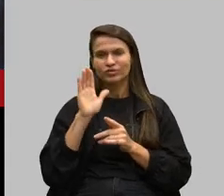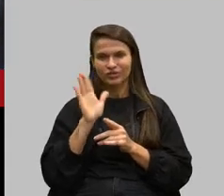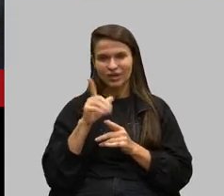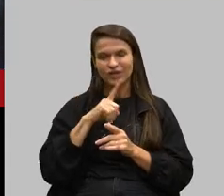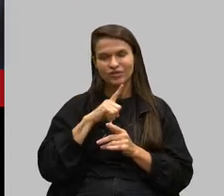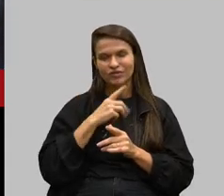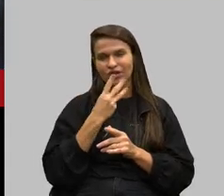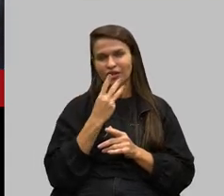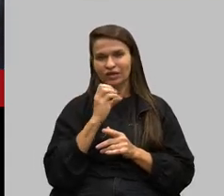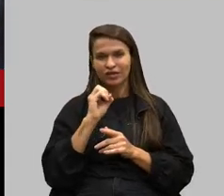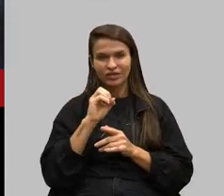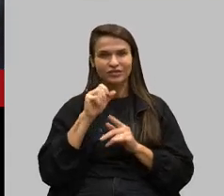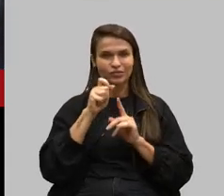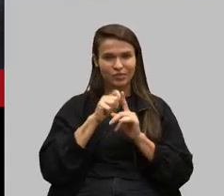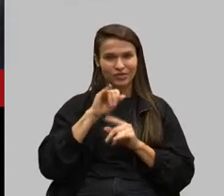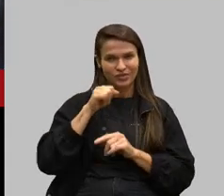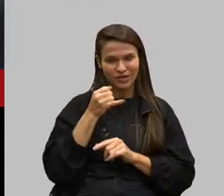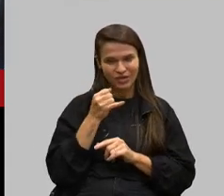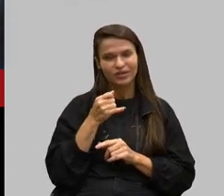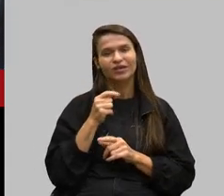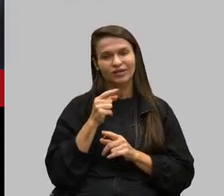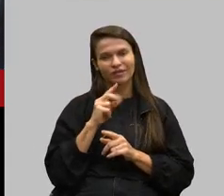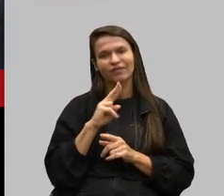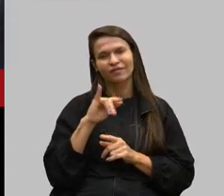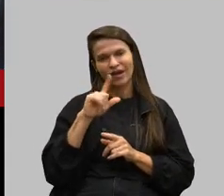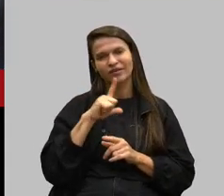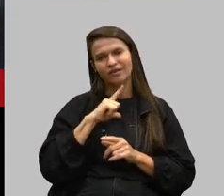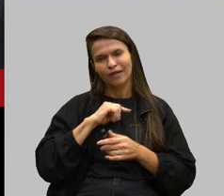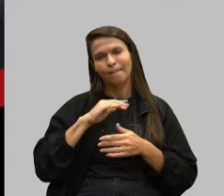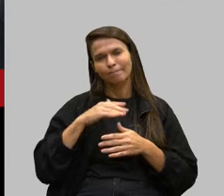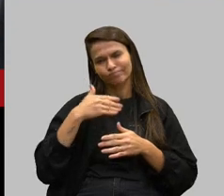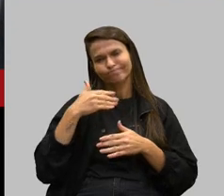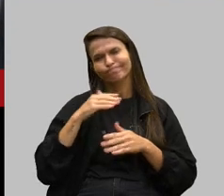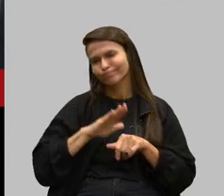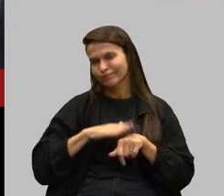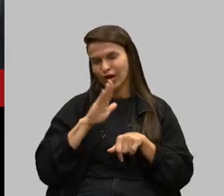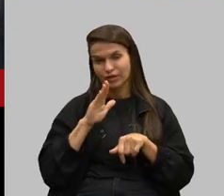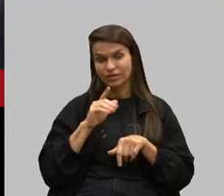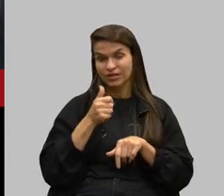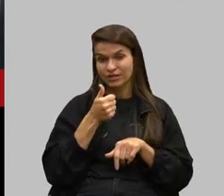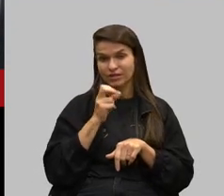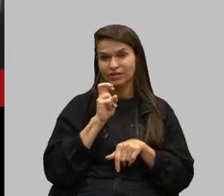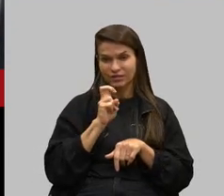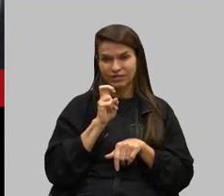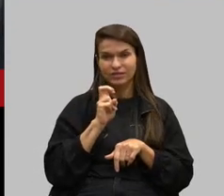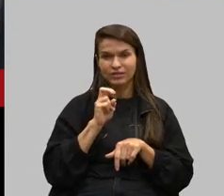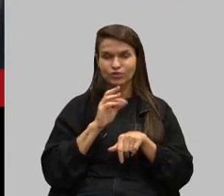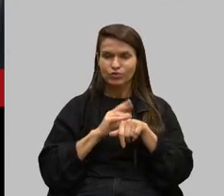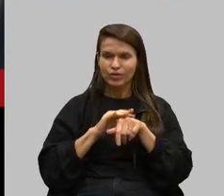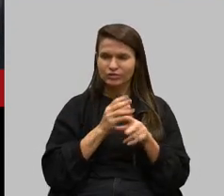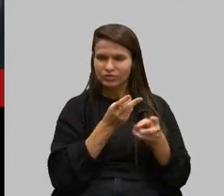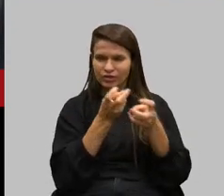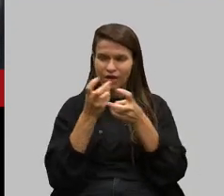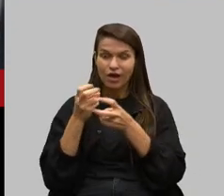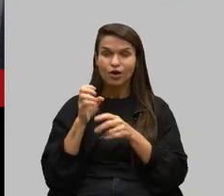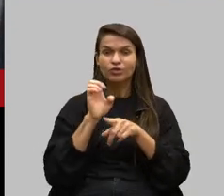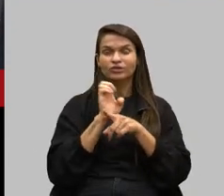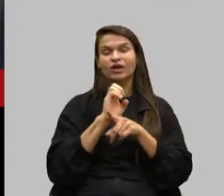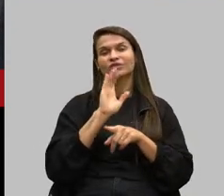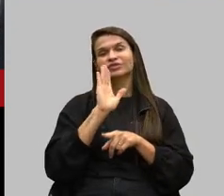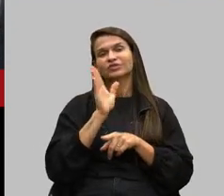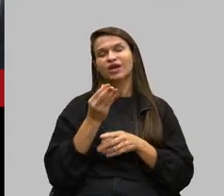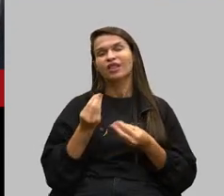30 de janeiro e ainda estão por vir daqu aqui pra frente agora nessas 15 doenças triadas o estado já dá